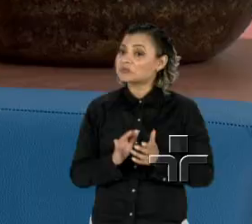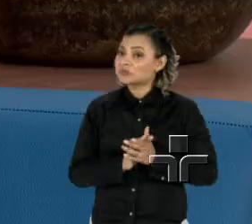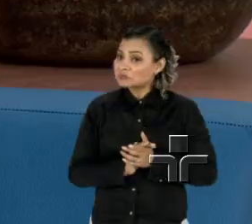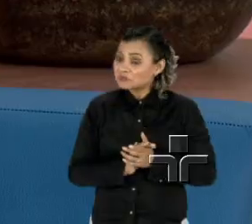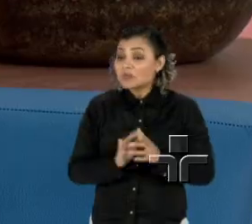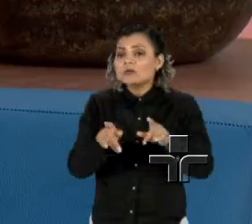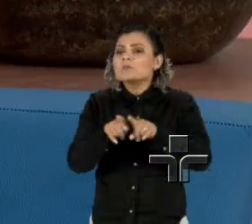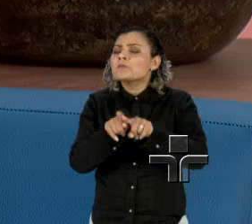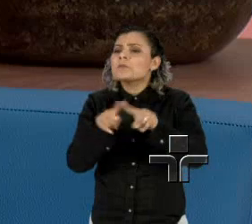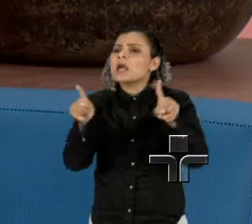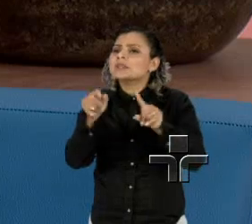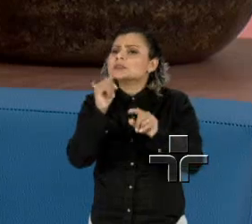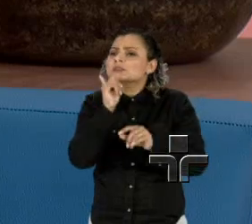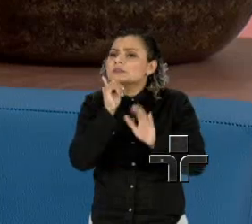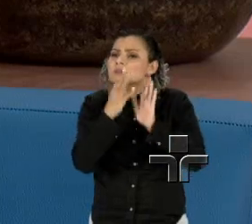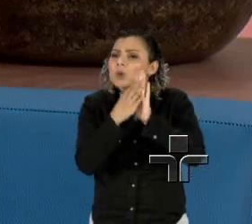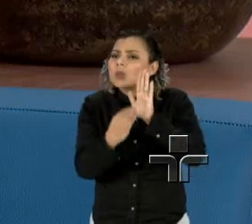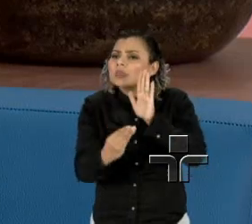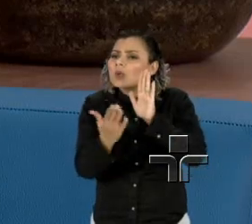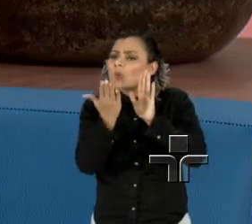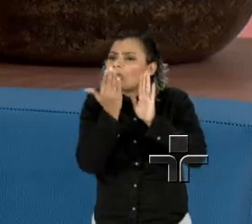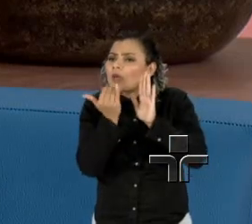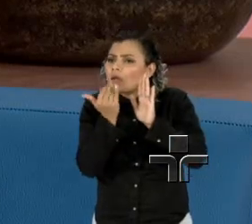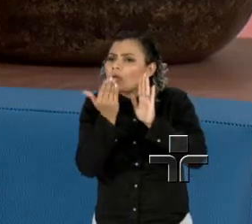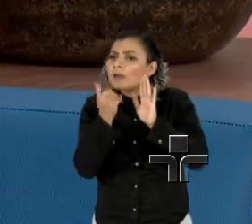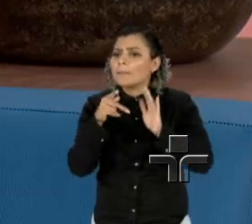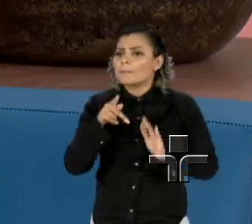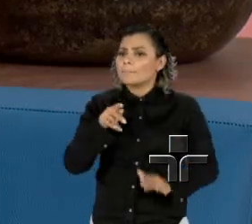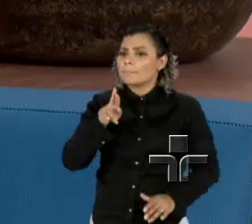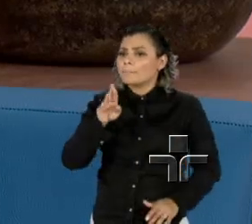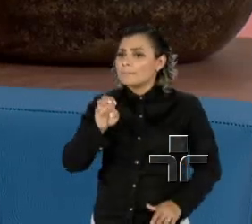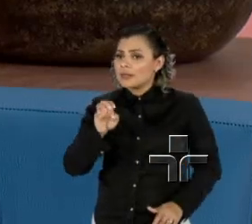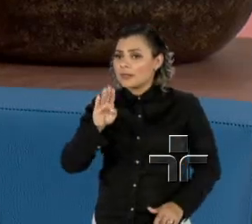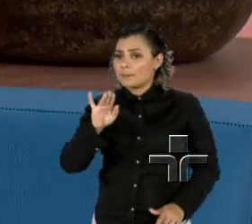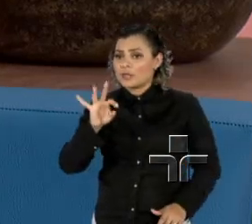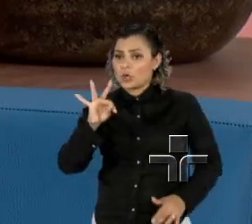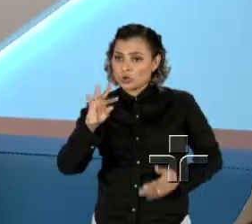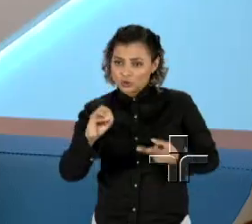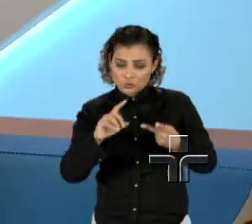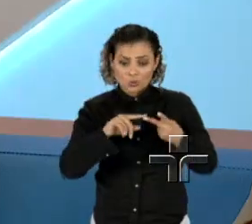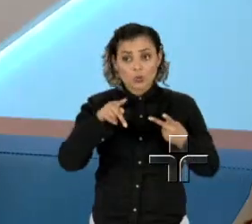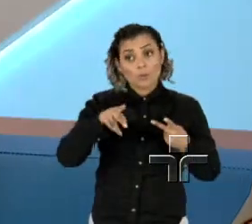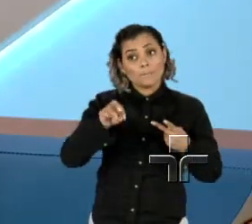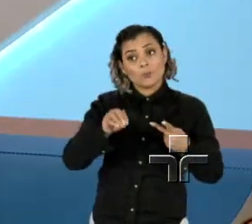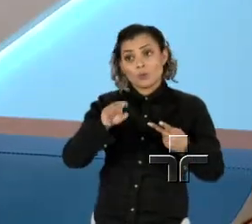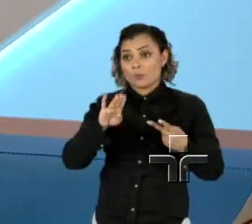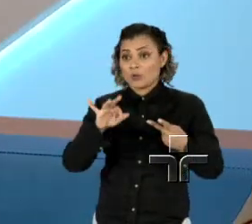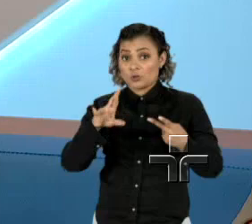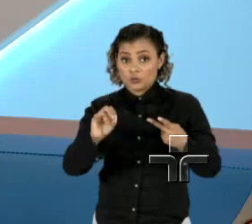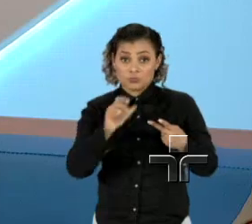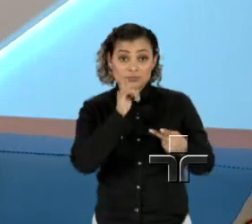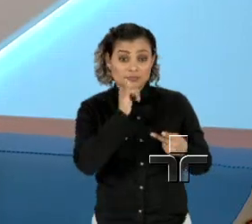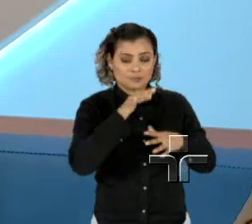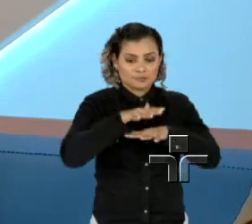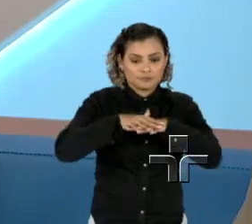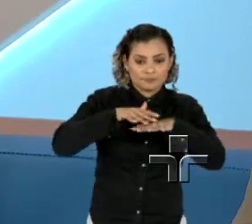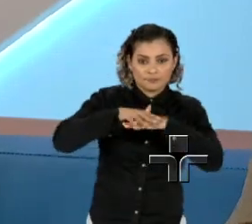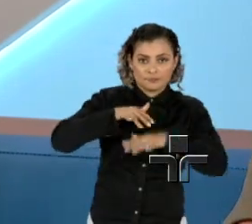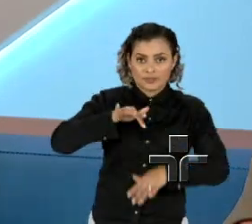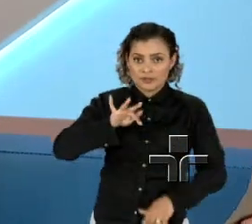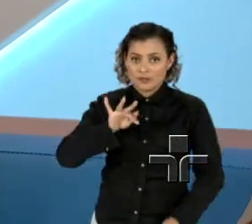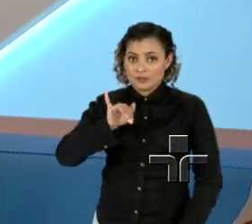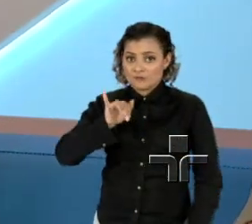E quais os exemplos de alimentos prebióticos e probióticos, Janice? Bom, a gente falou de fibras, né? Uhum. A